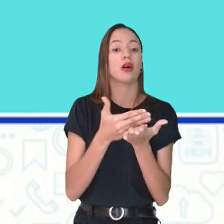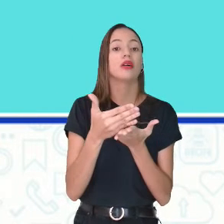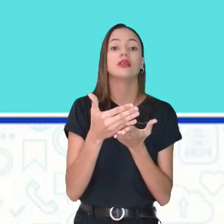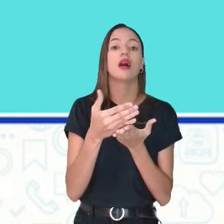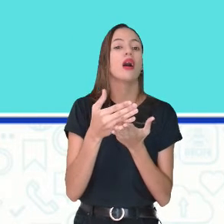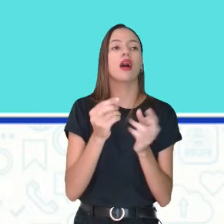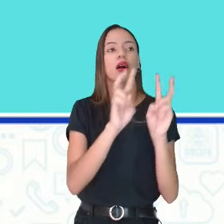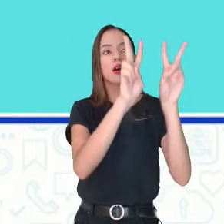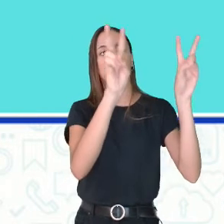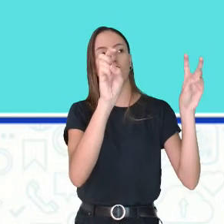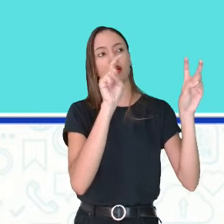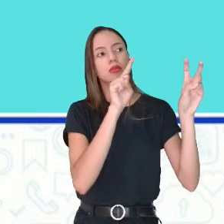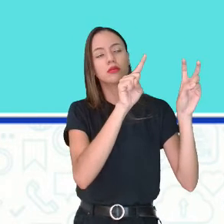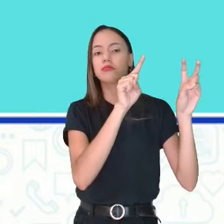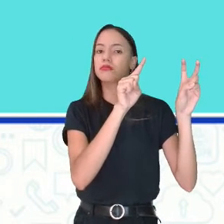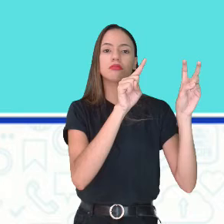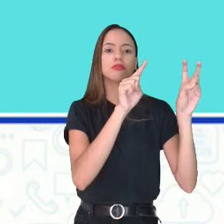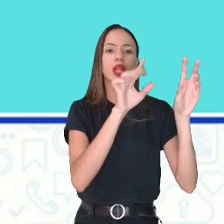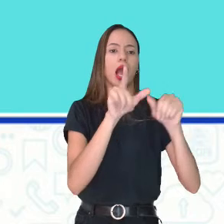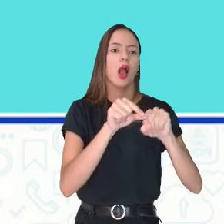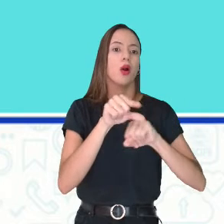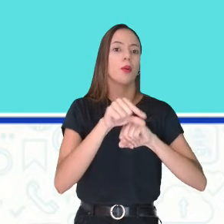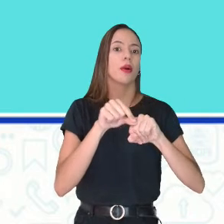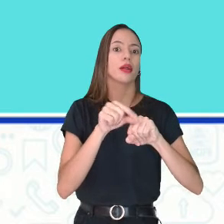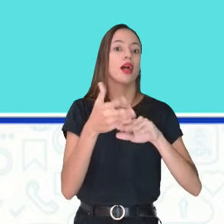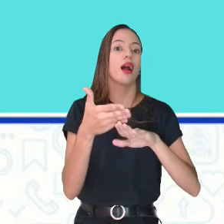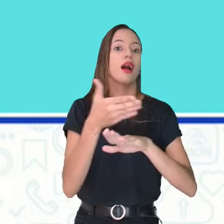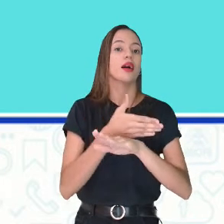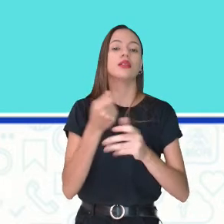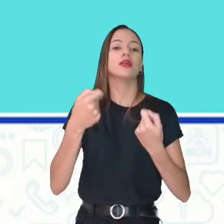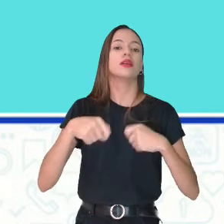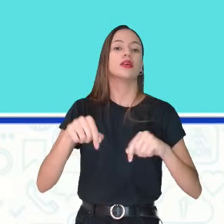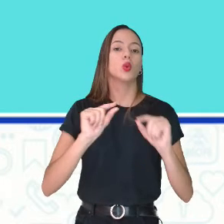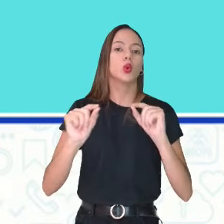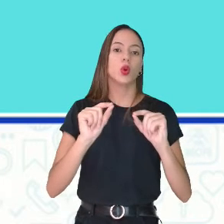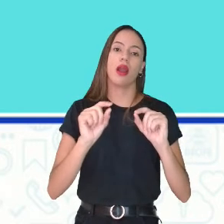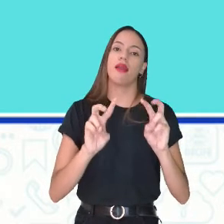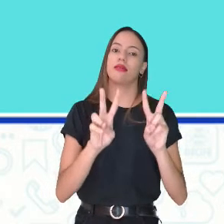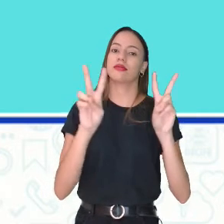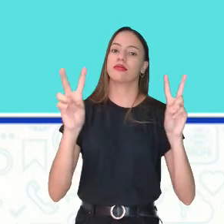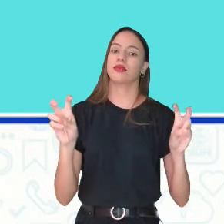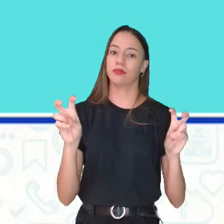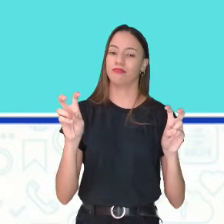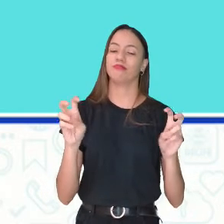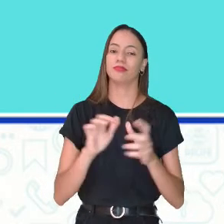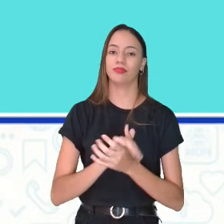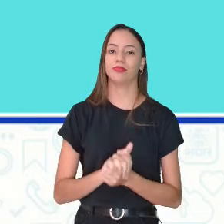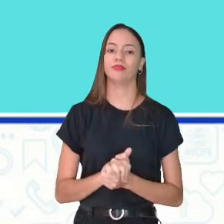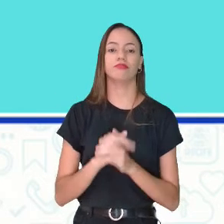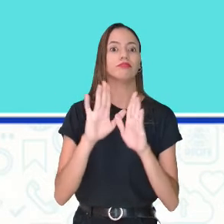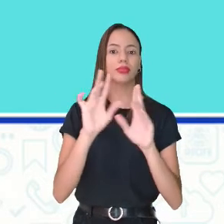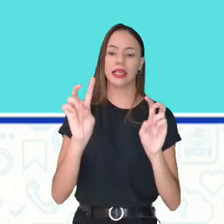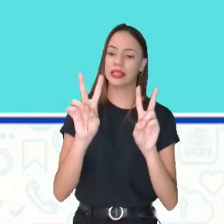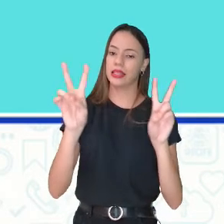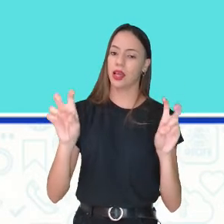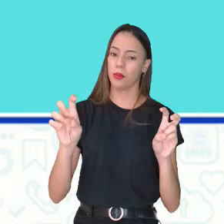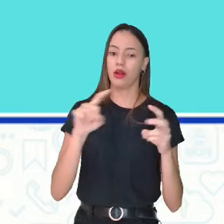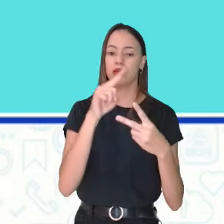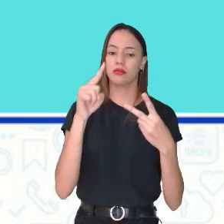tema. Para argumentar sobre algo, temos que ter um tema, não é? Uma temática. Então, depois da